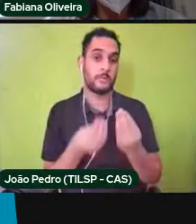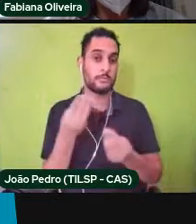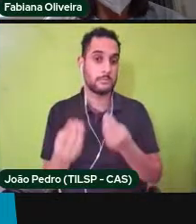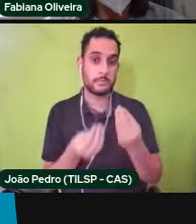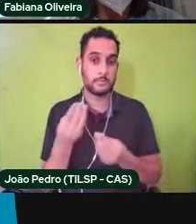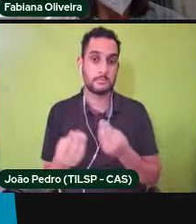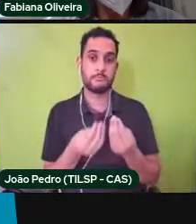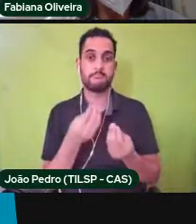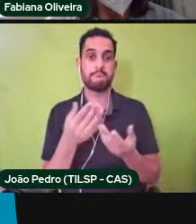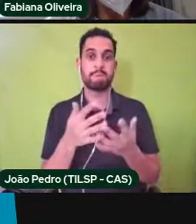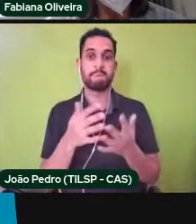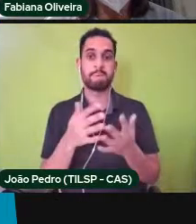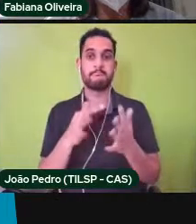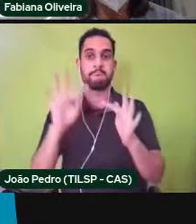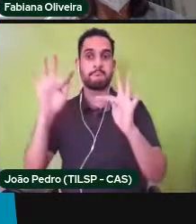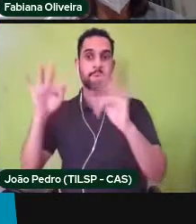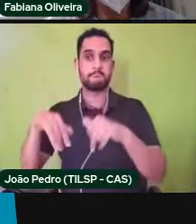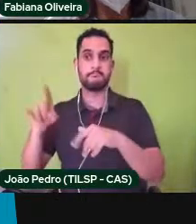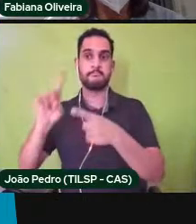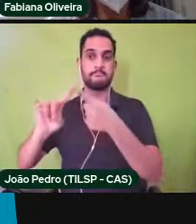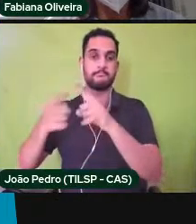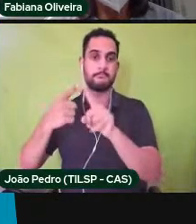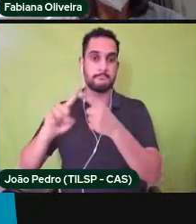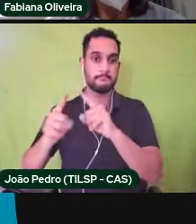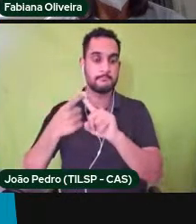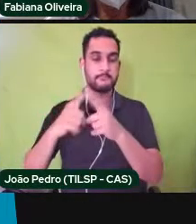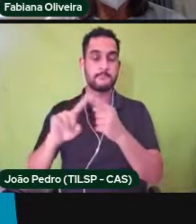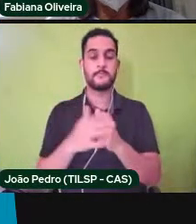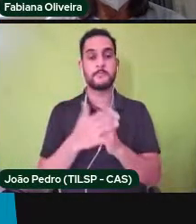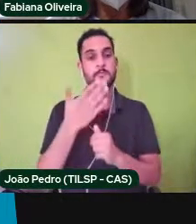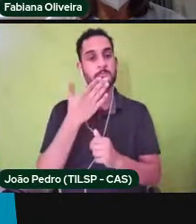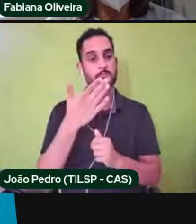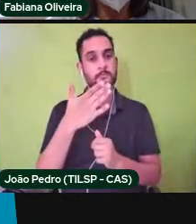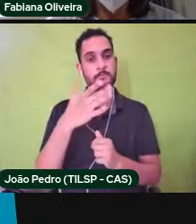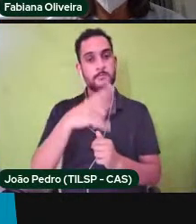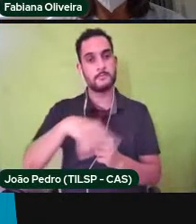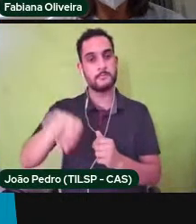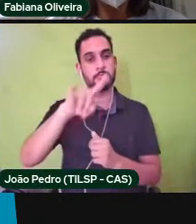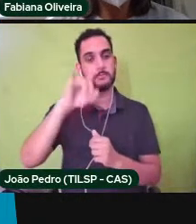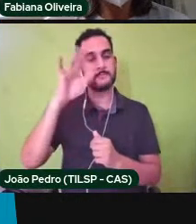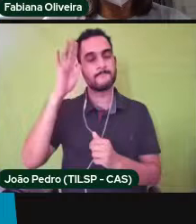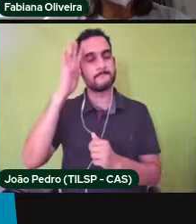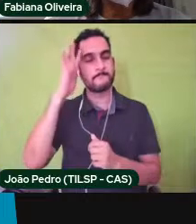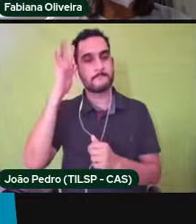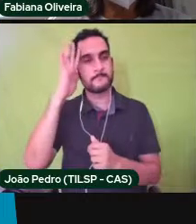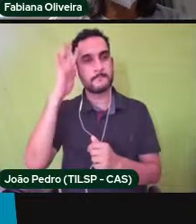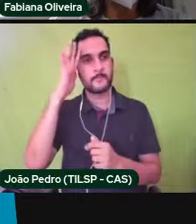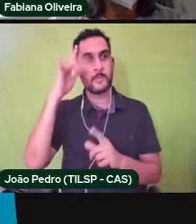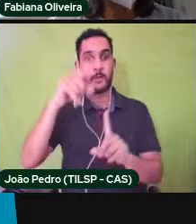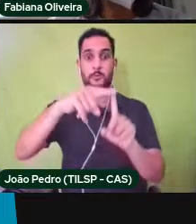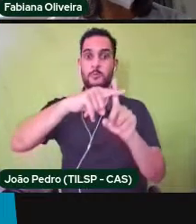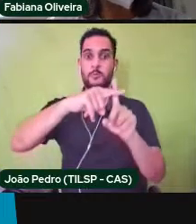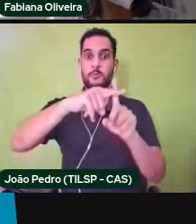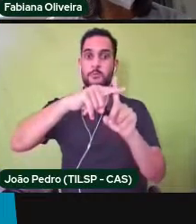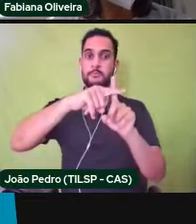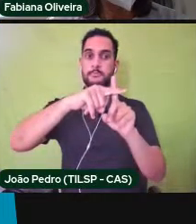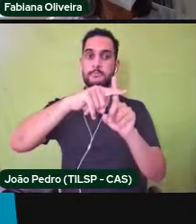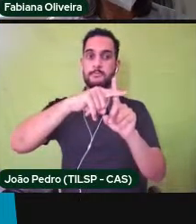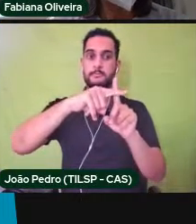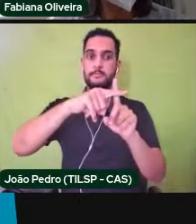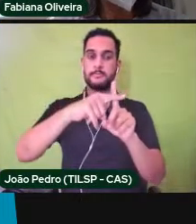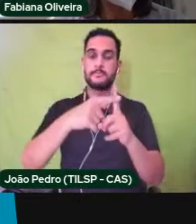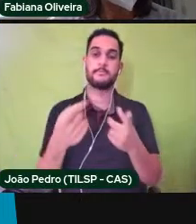terminará essa sessão. Pedimos a todos o pensamento positivo e cumprimentar o nosso